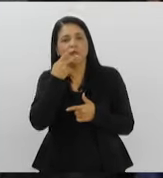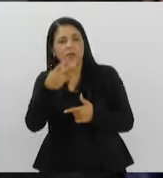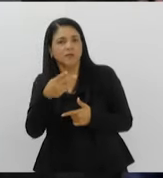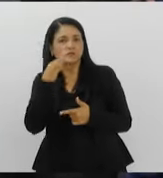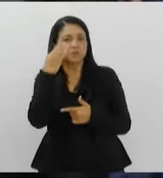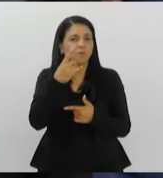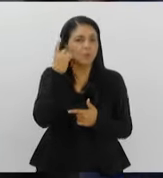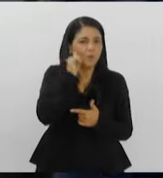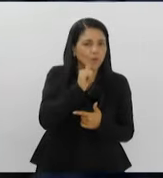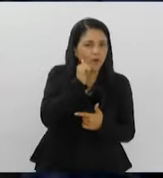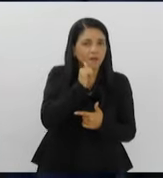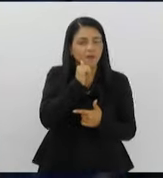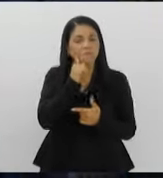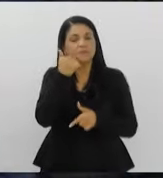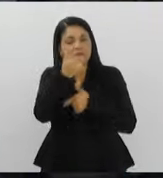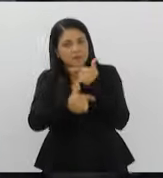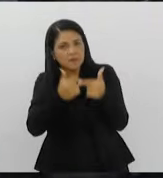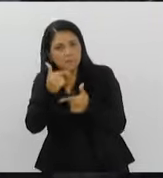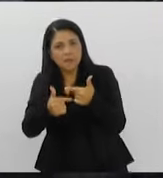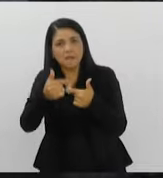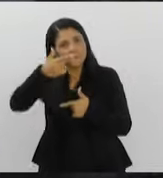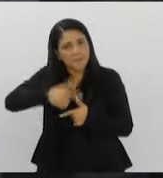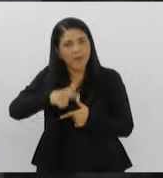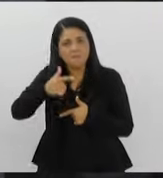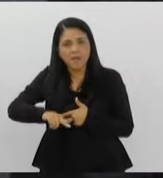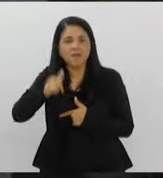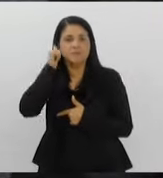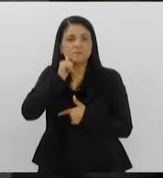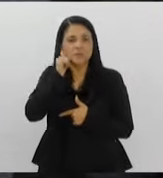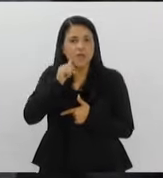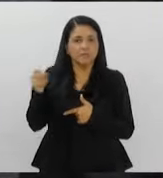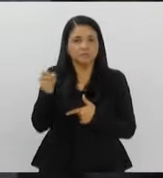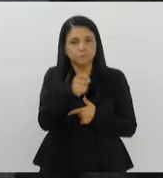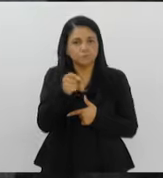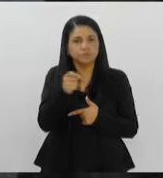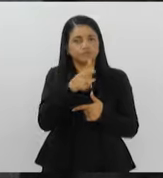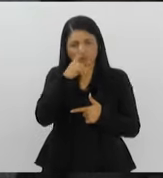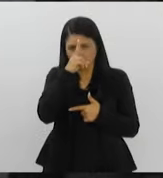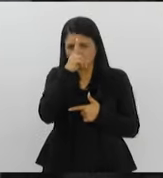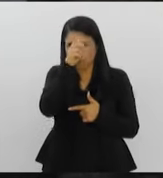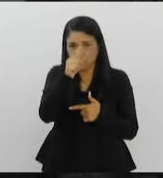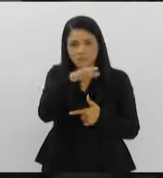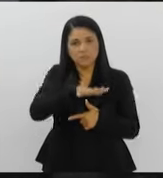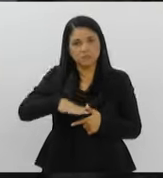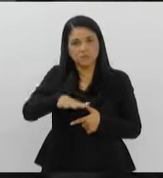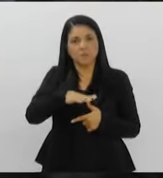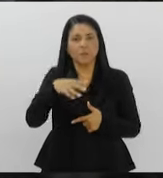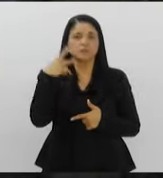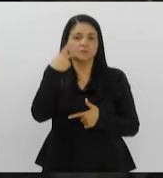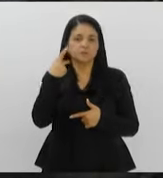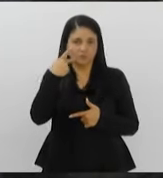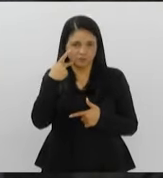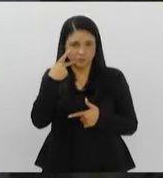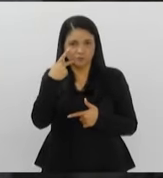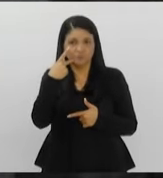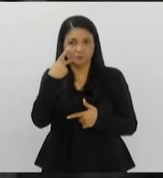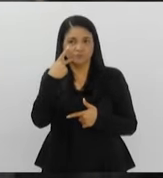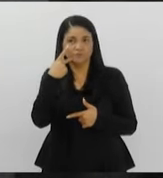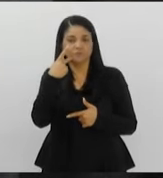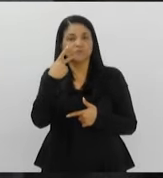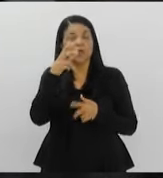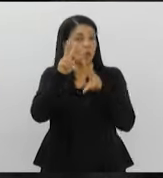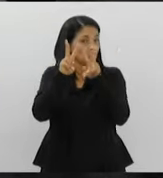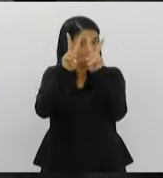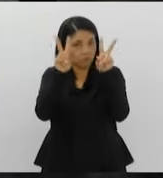e trabalhar para que mais mulheres estejam fortalecidas em ambientes como os nossos é um tema